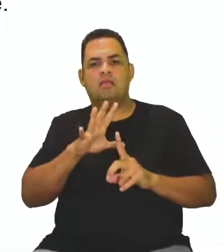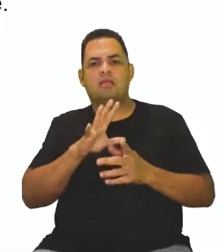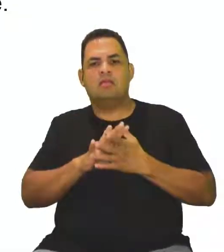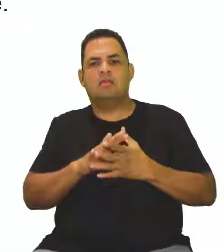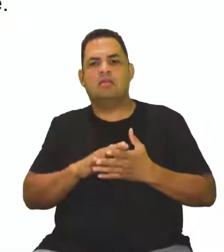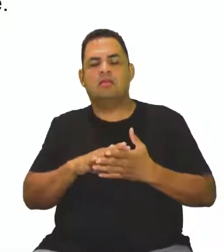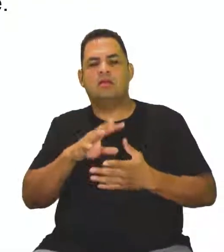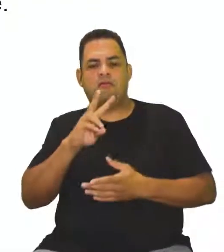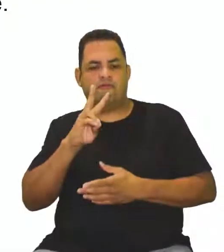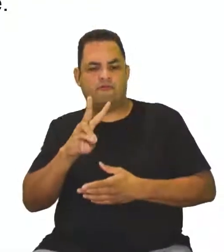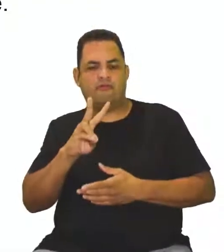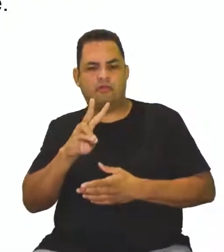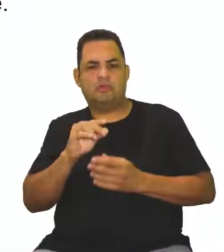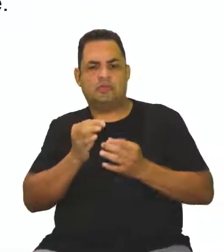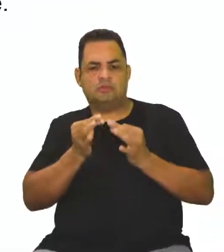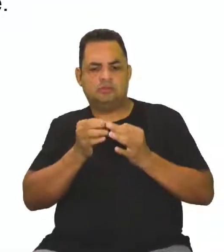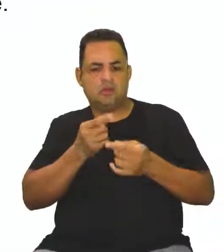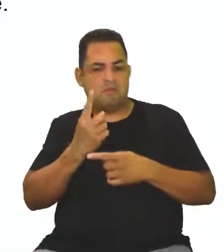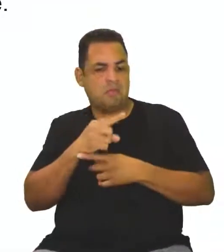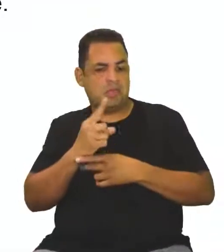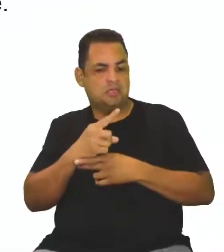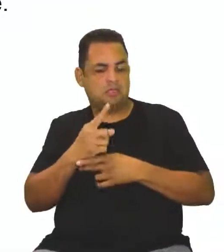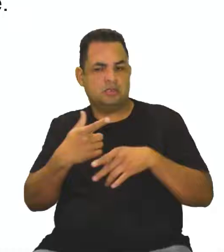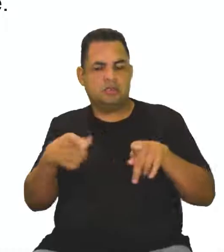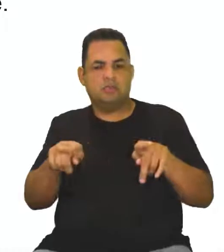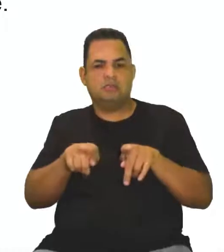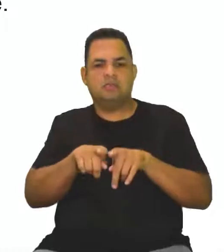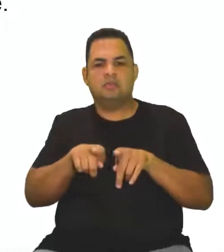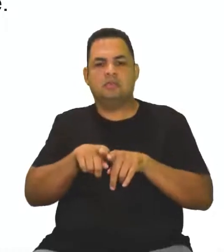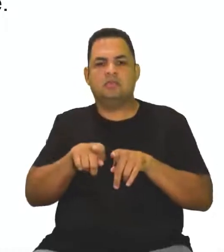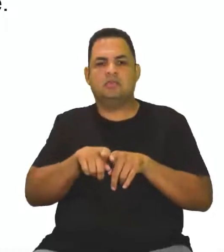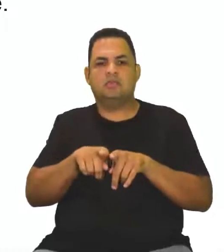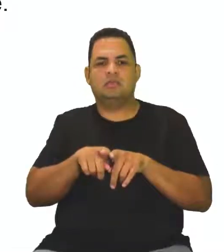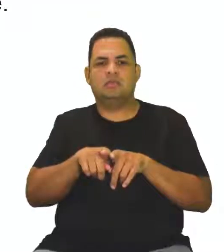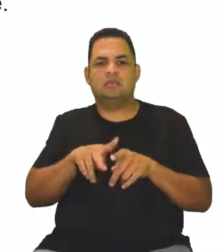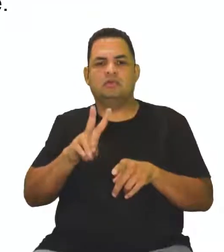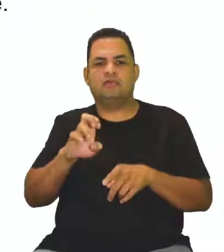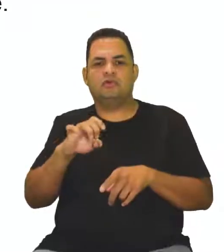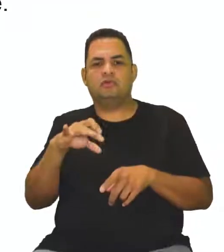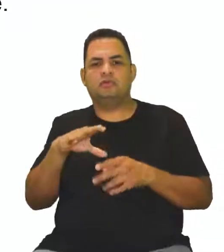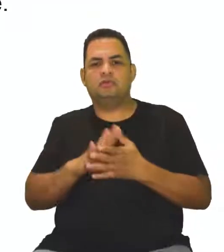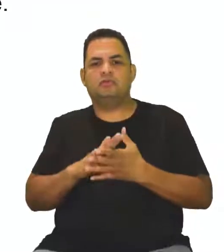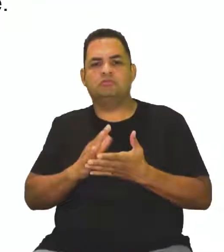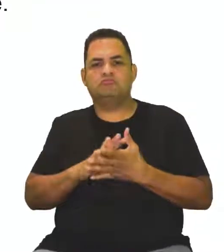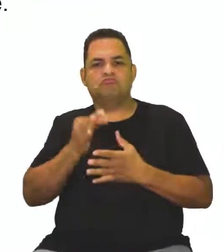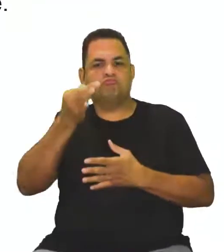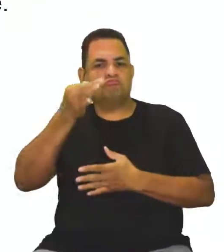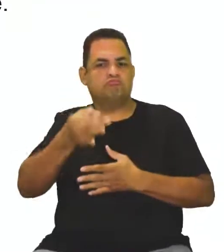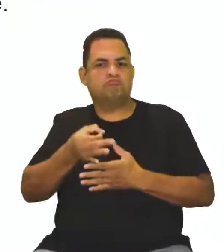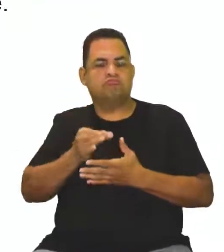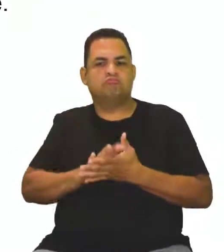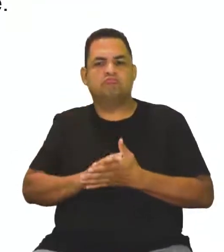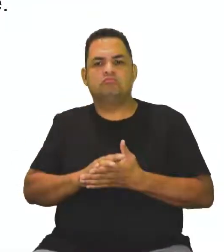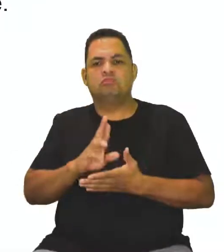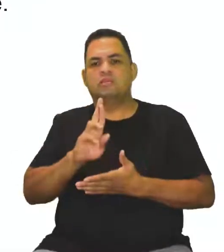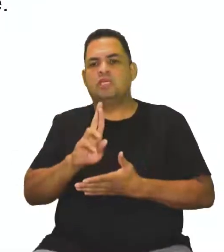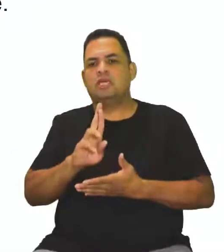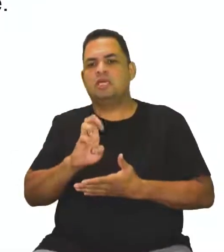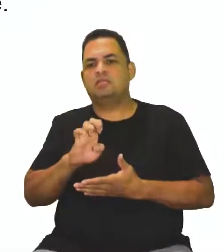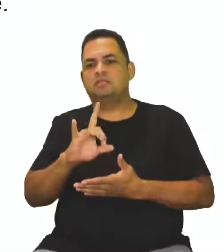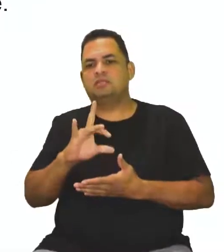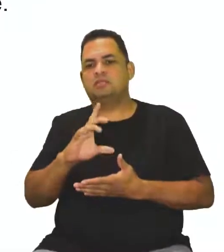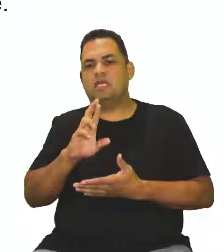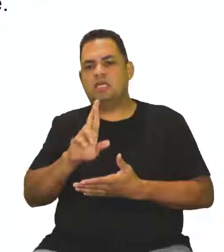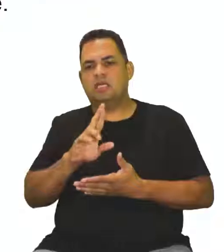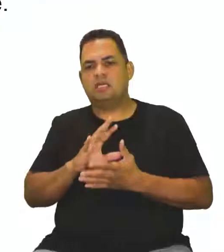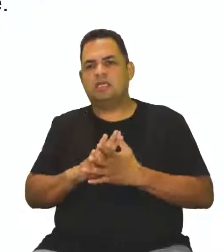tensão elétrica medida. Então, o voltímetro ideal tem resistência infinita, tá?